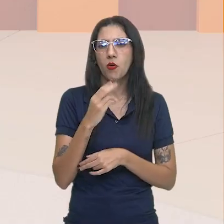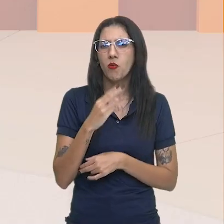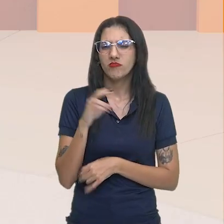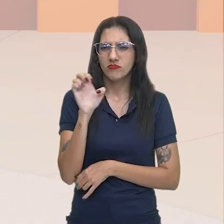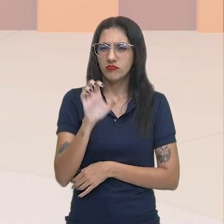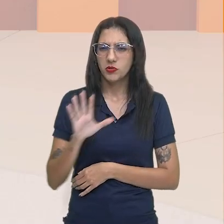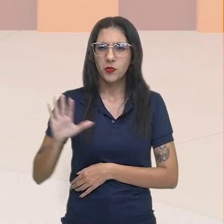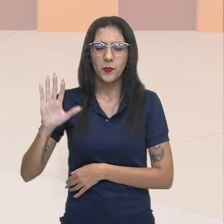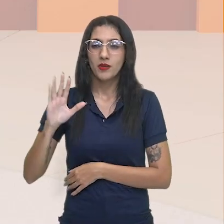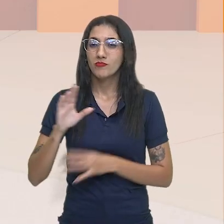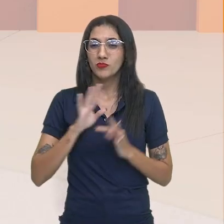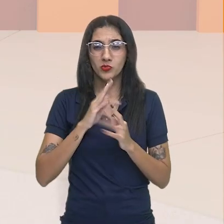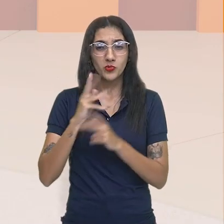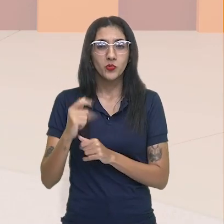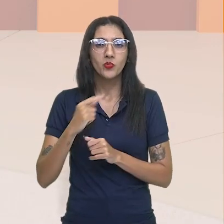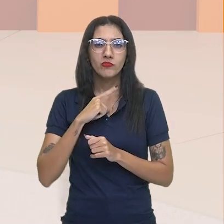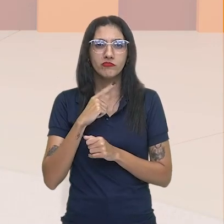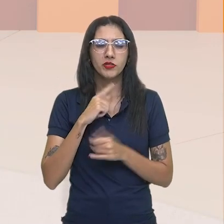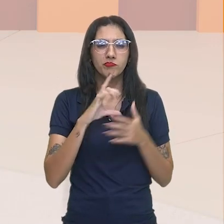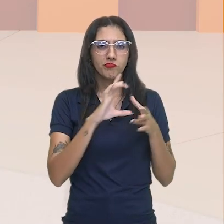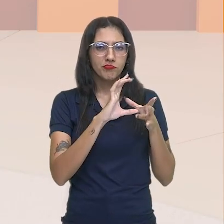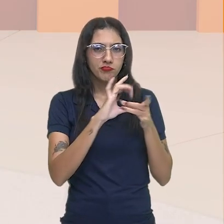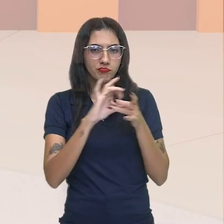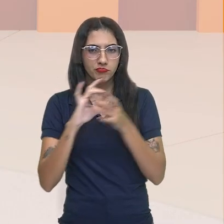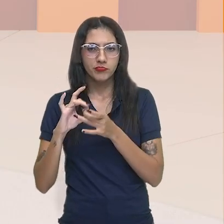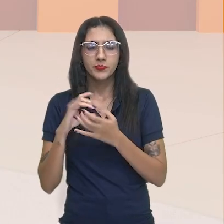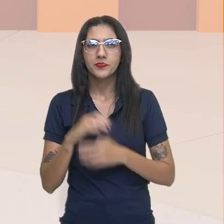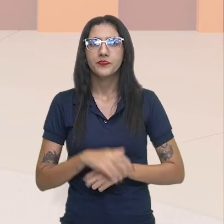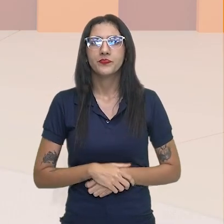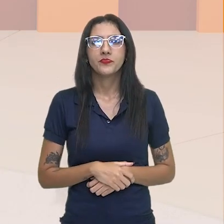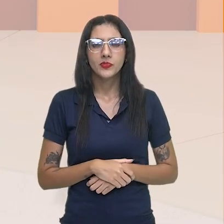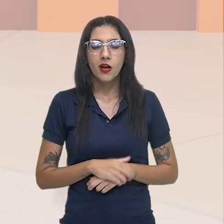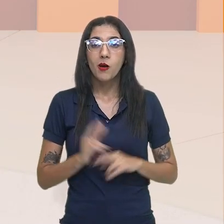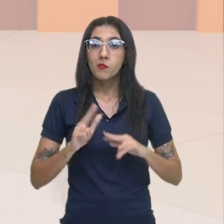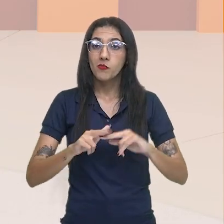está tudo junto. É por isso que nós devemos